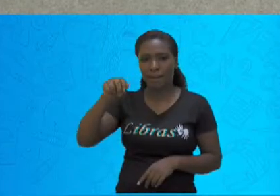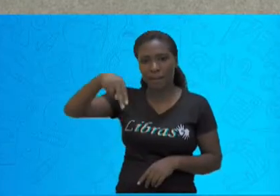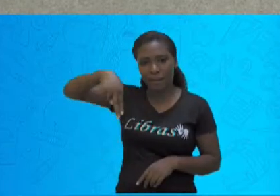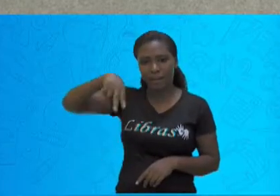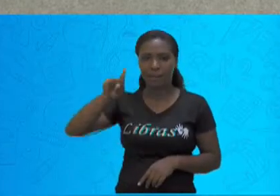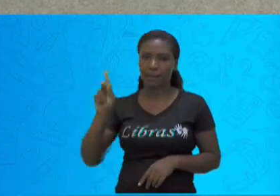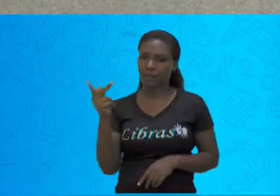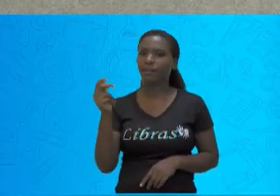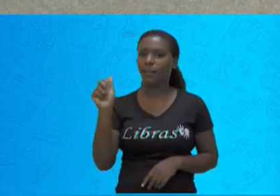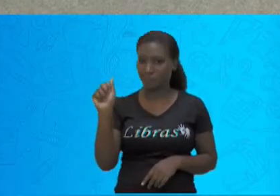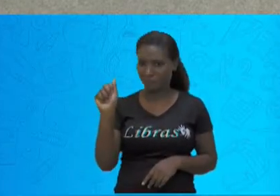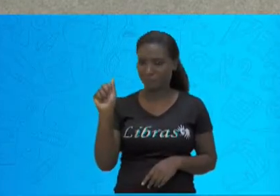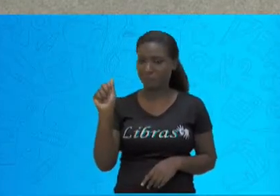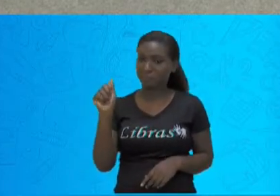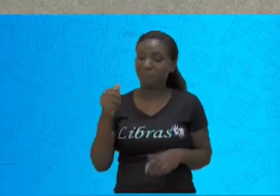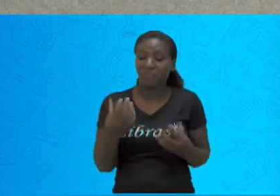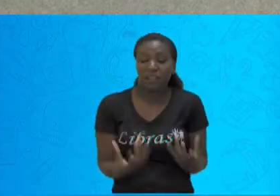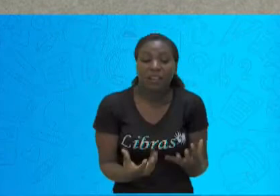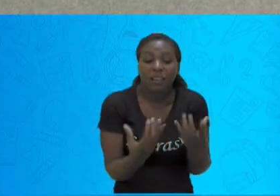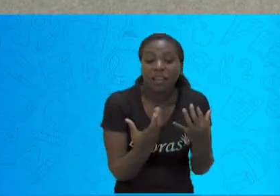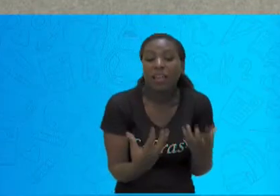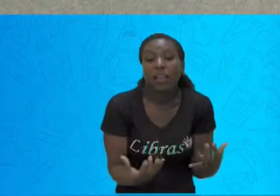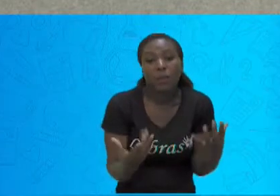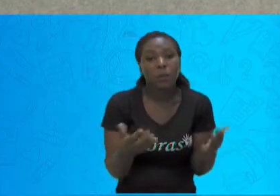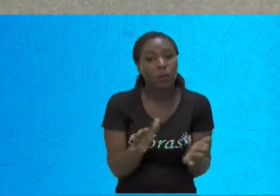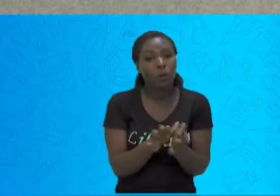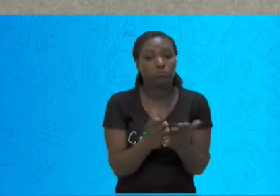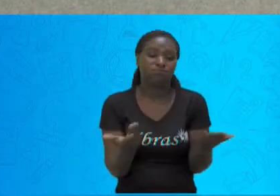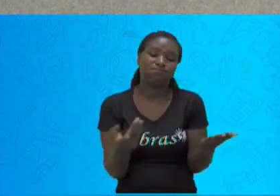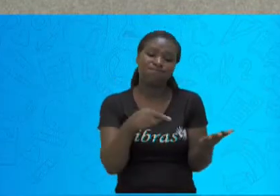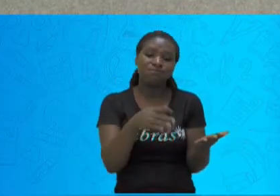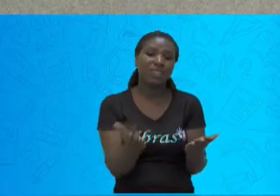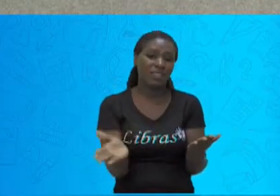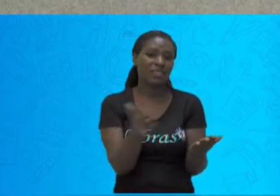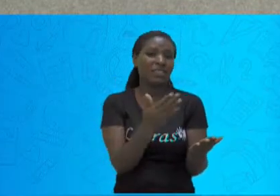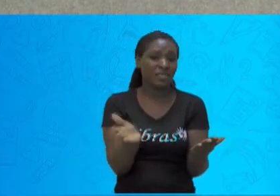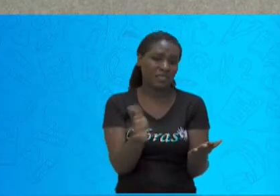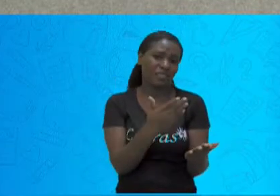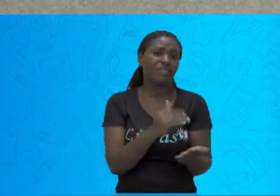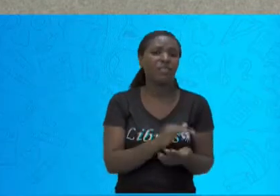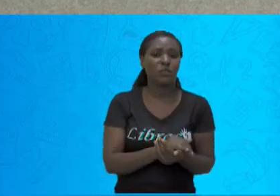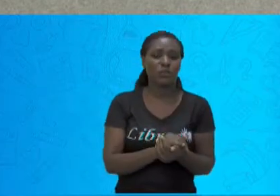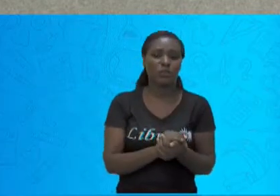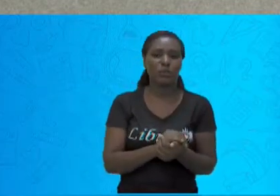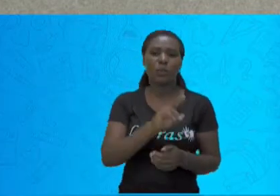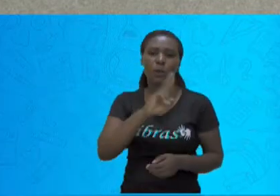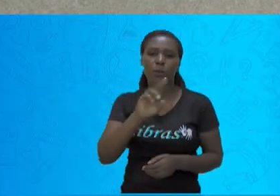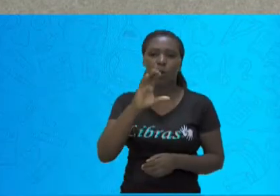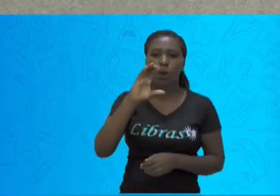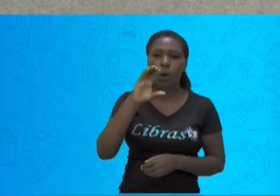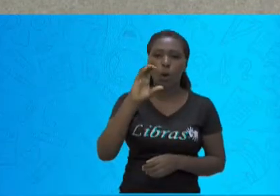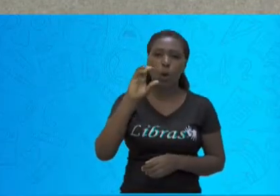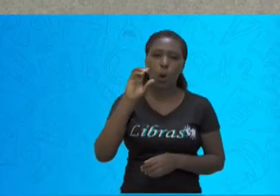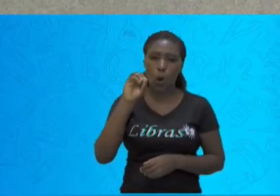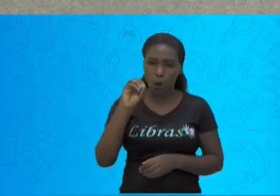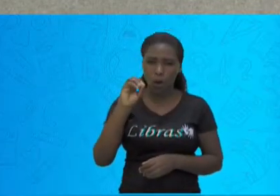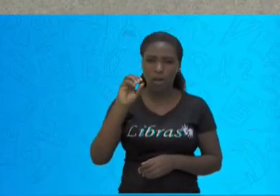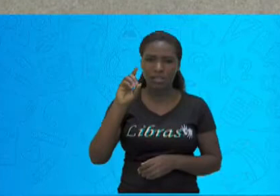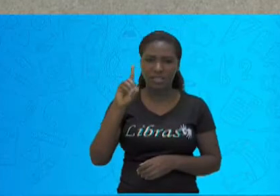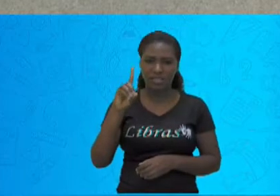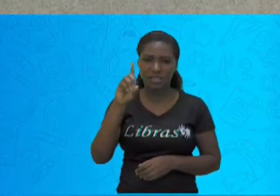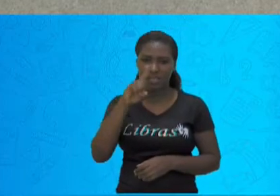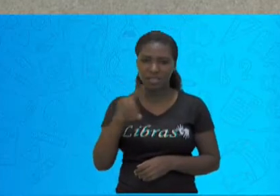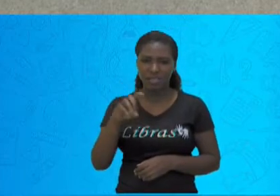4 livros ou preciosidades, chamados de códices, eles foram escritos